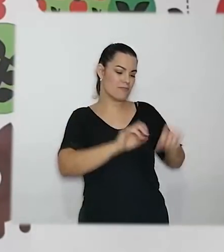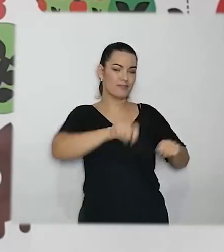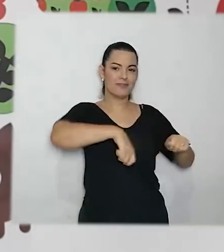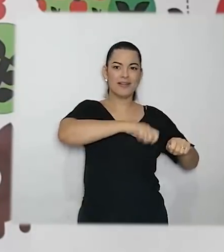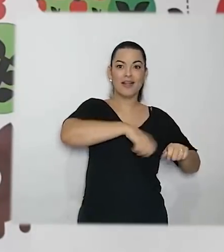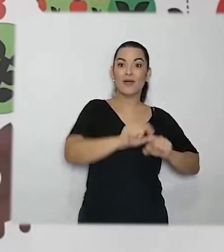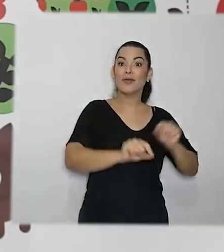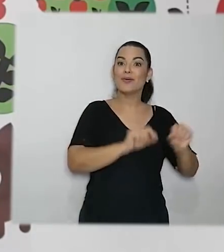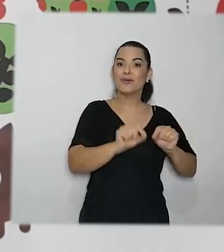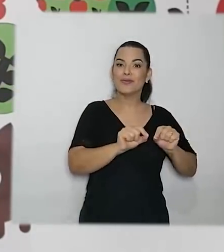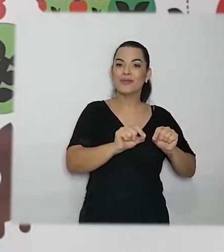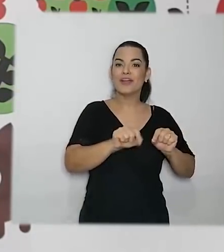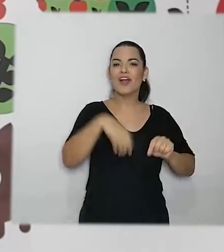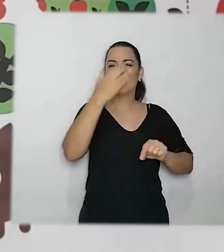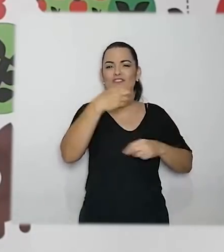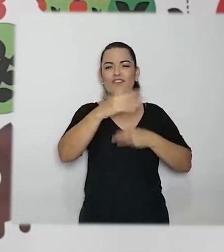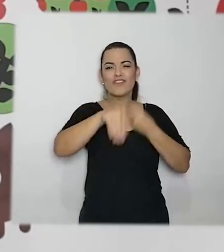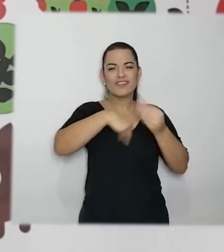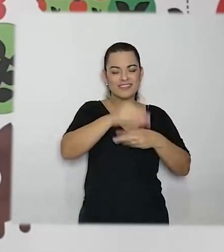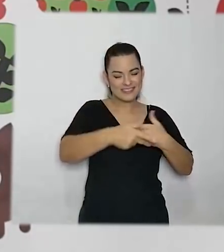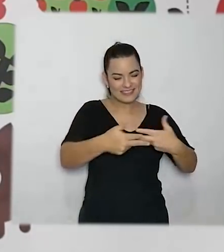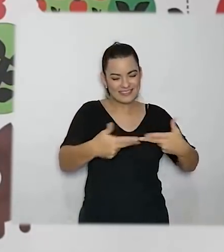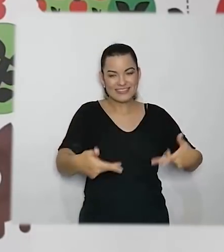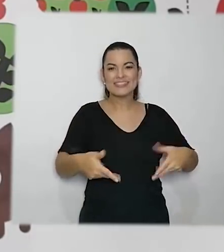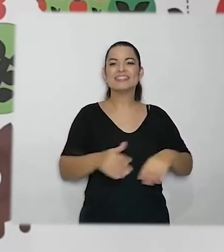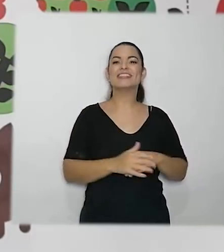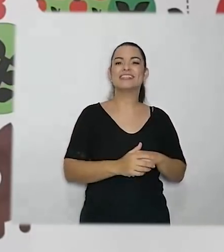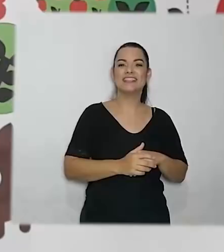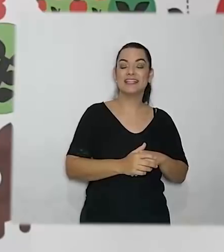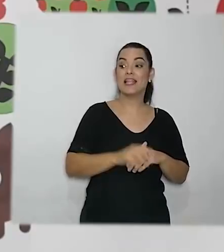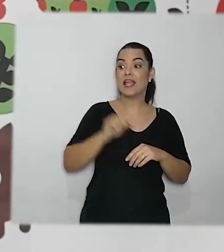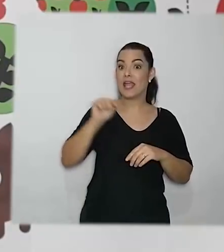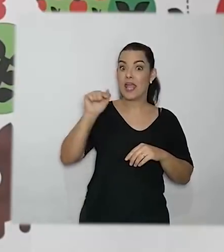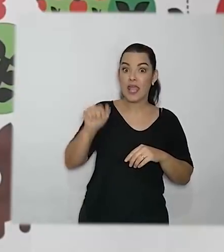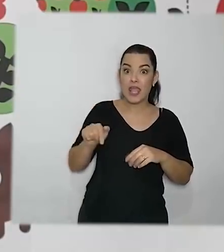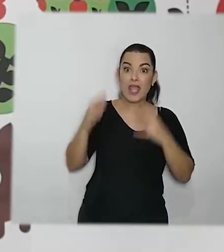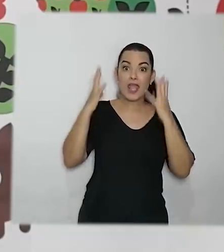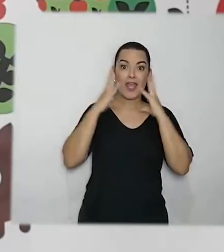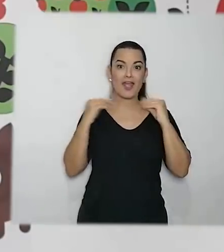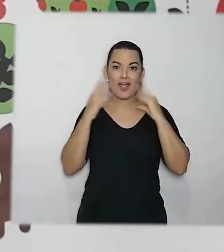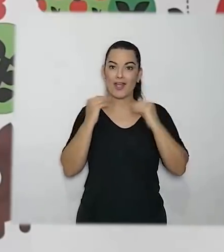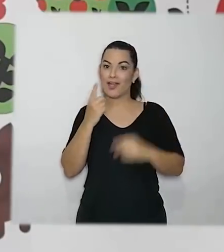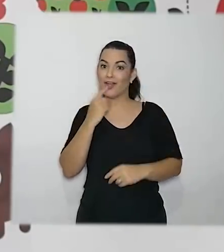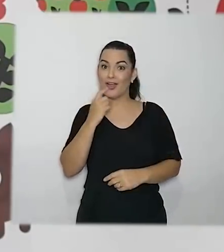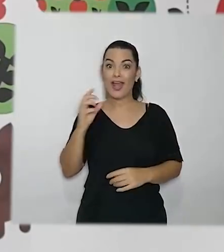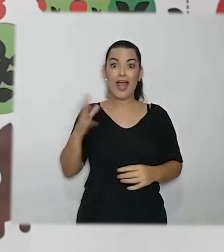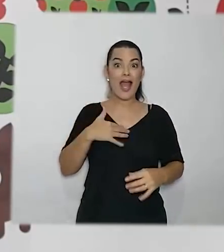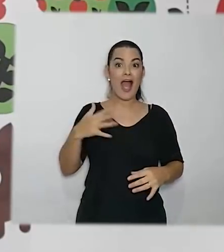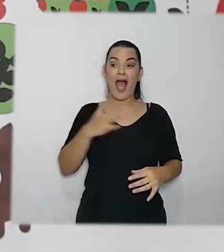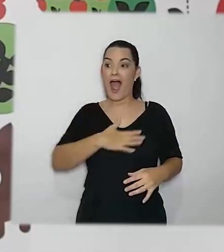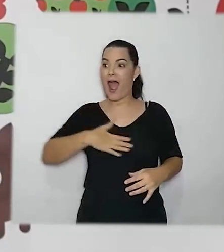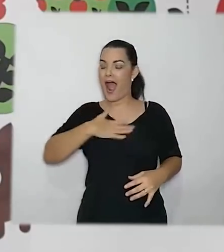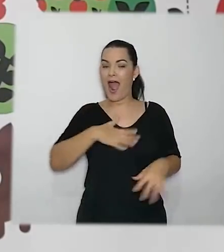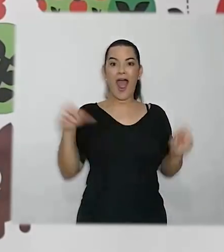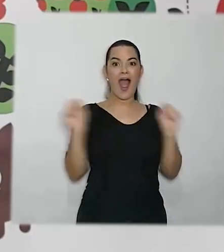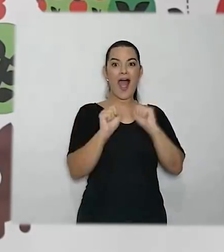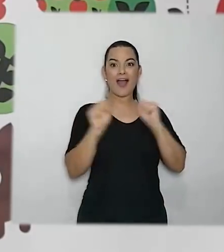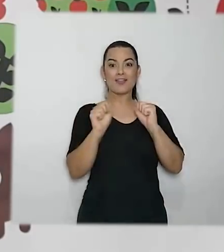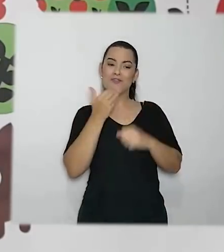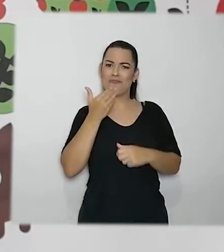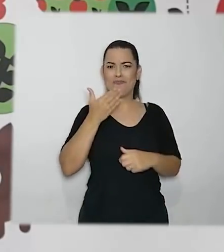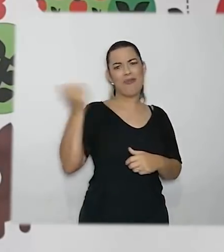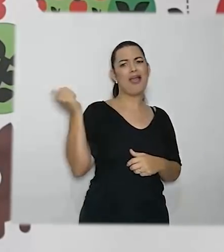a salada. Era muito melhor que nhoque de lenha e bolinho de